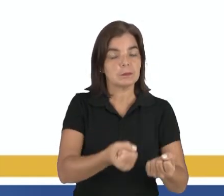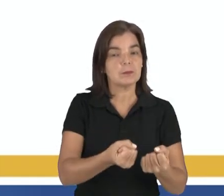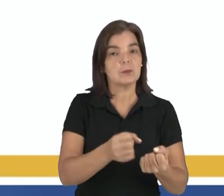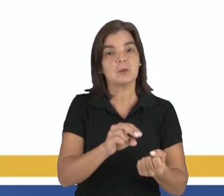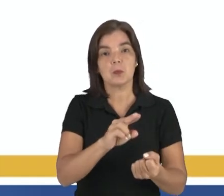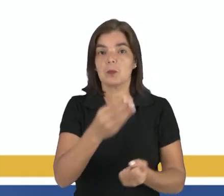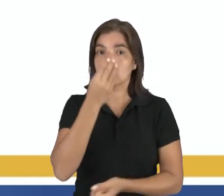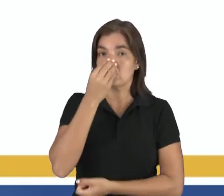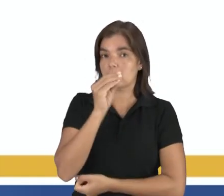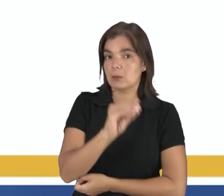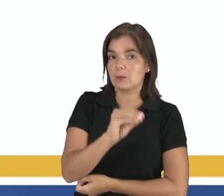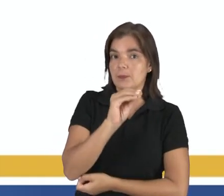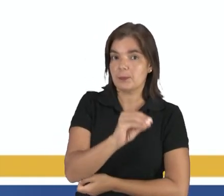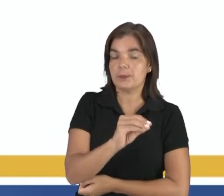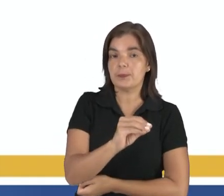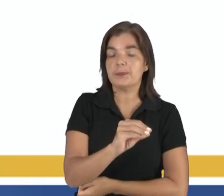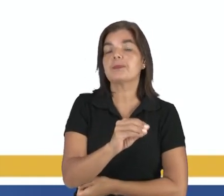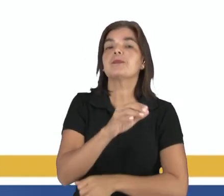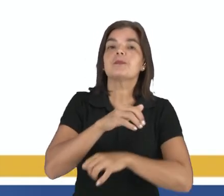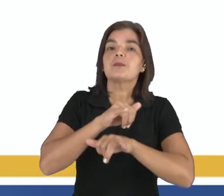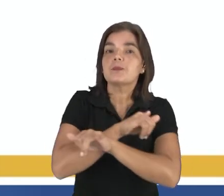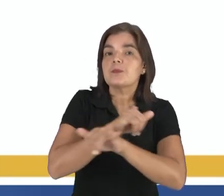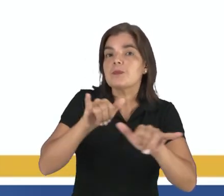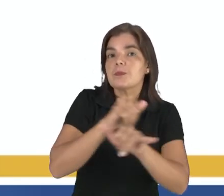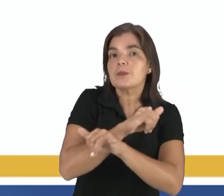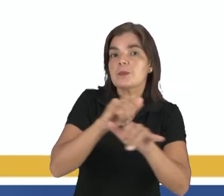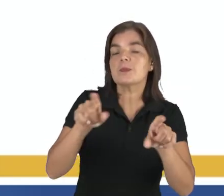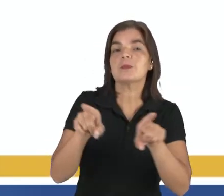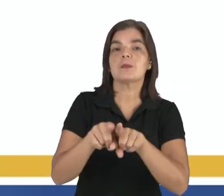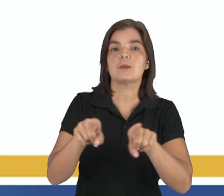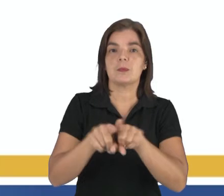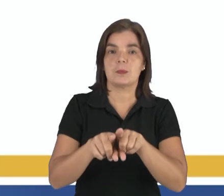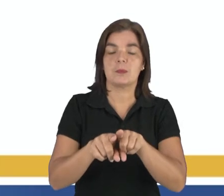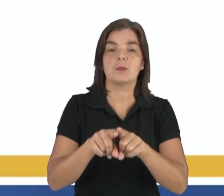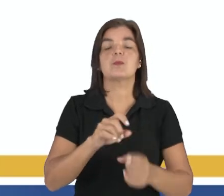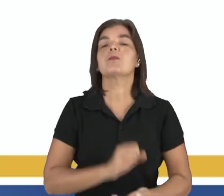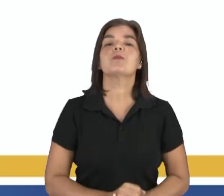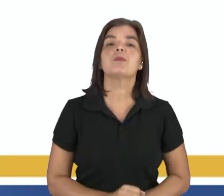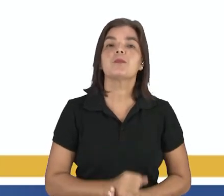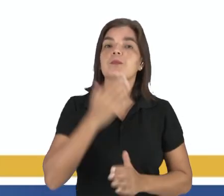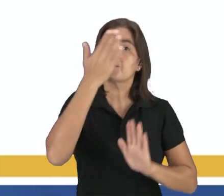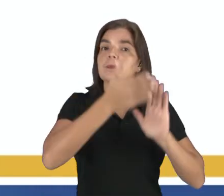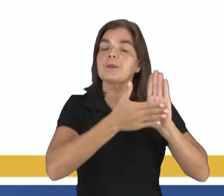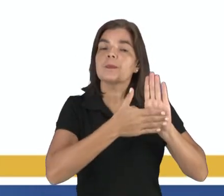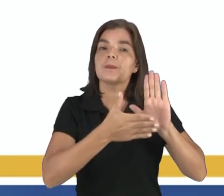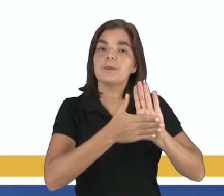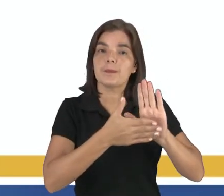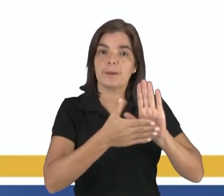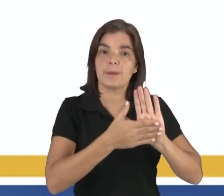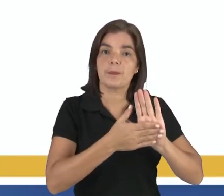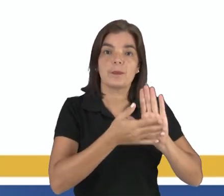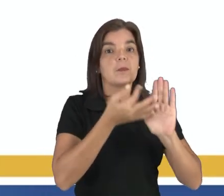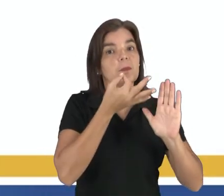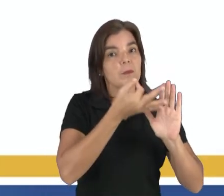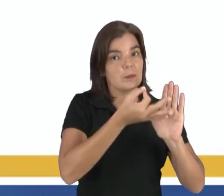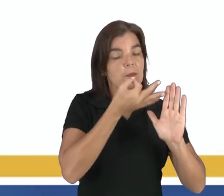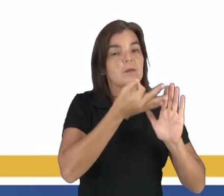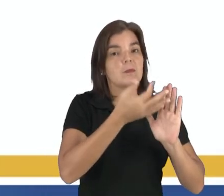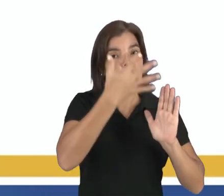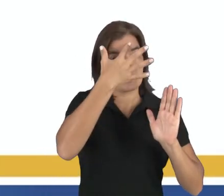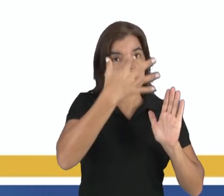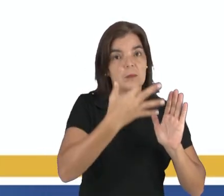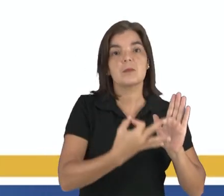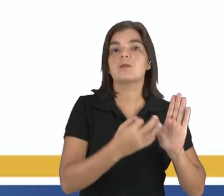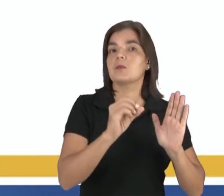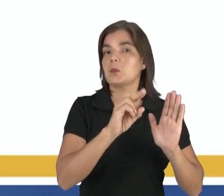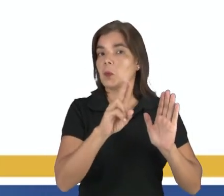aceita ou rejeitada. E a divulgação é quando é comprovado que aquela hipótese estava